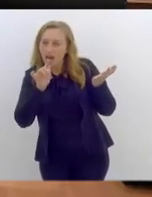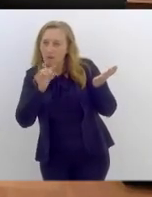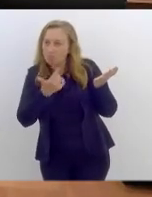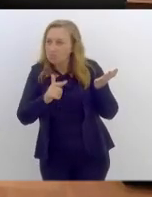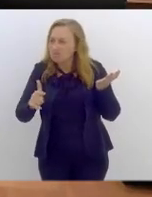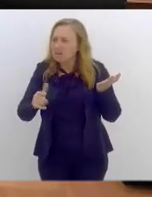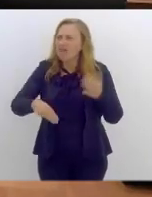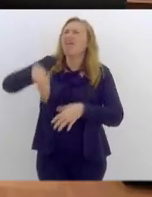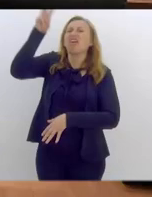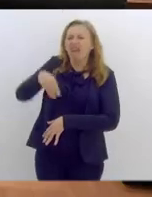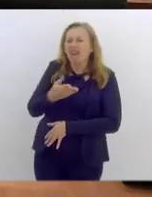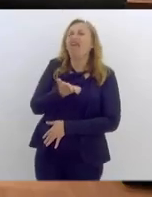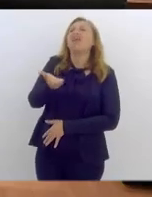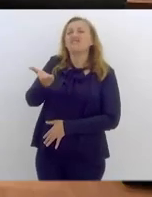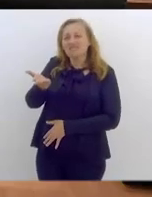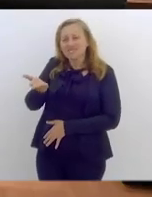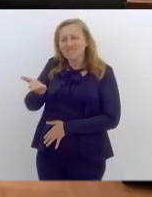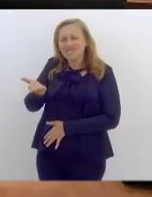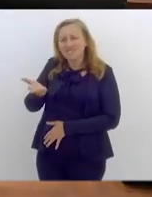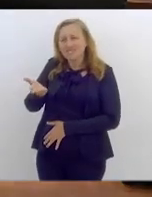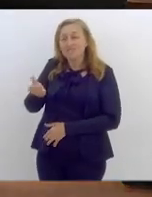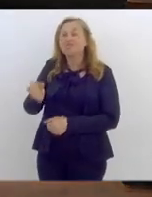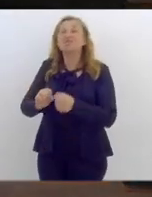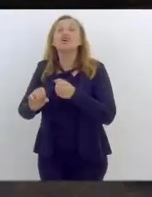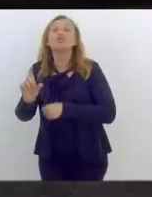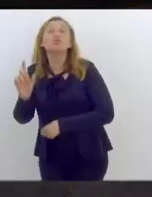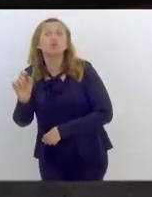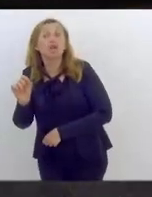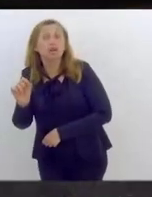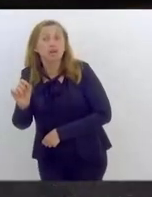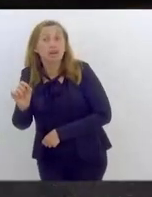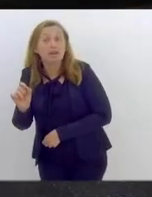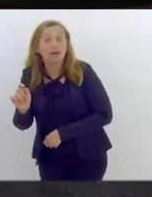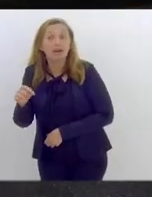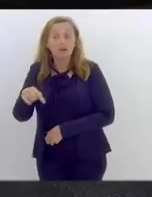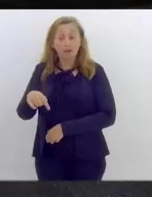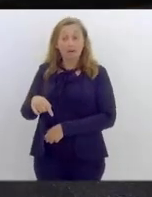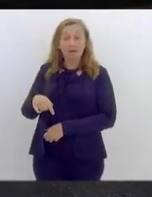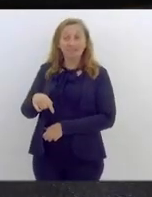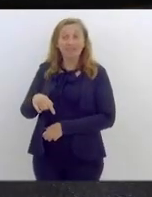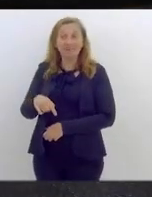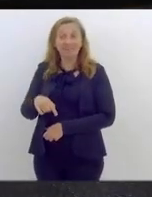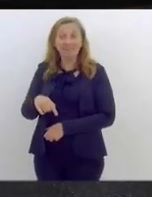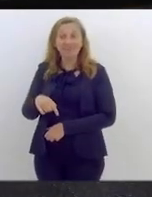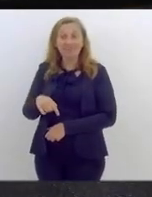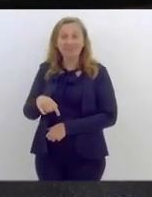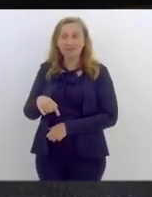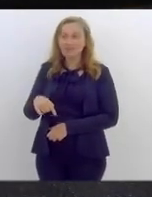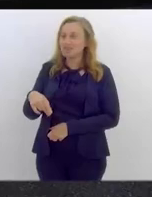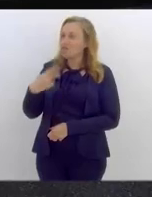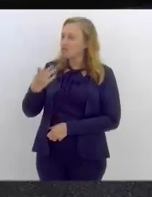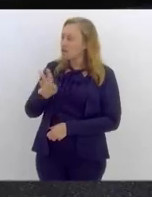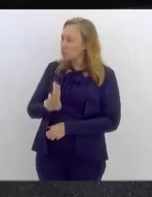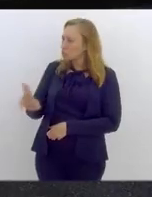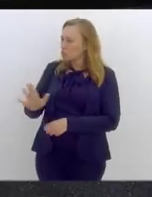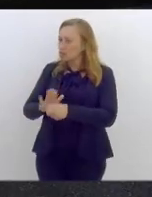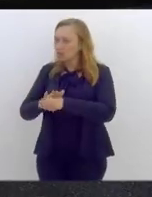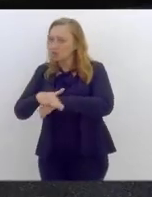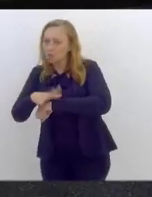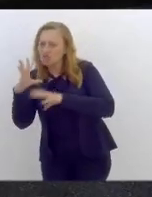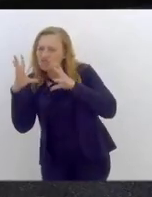você e o que faz por aqui? Eu pronuncio teu nome nas noites